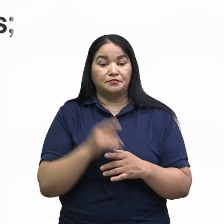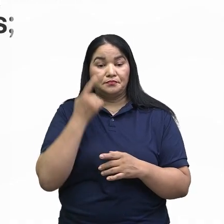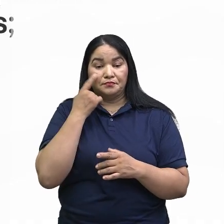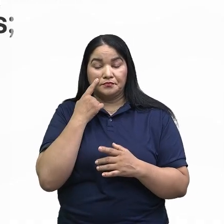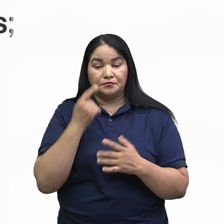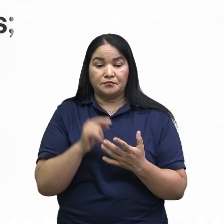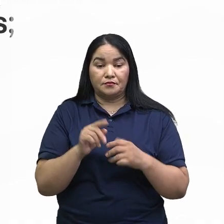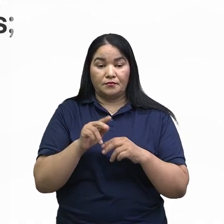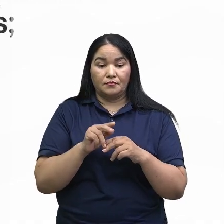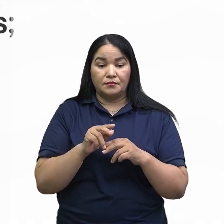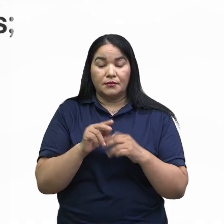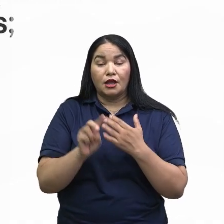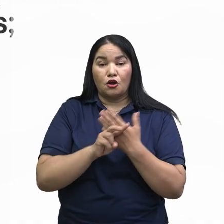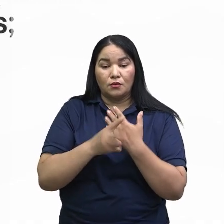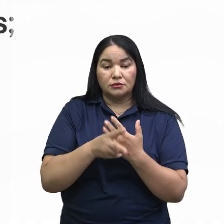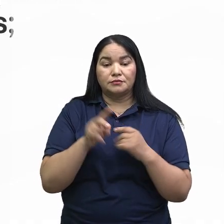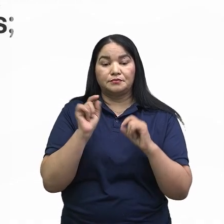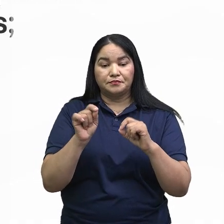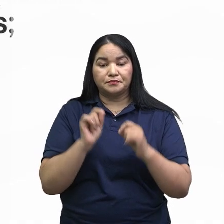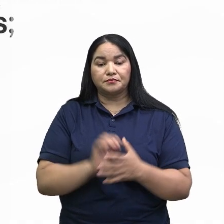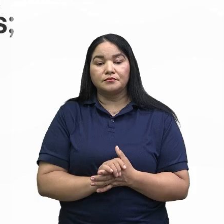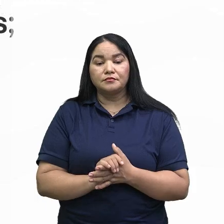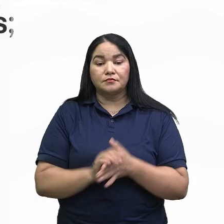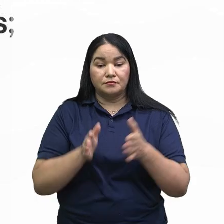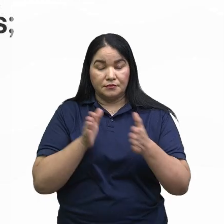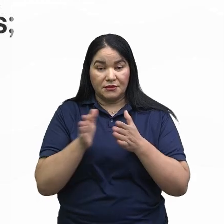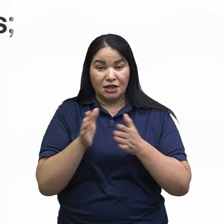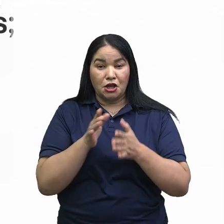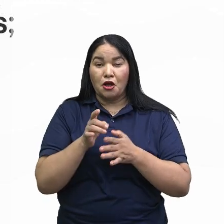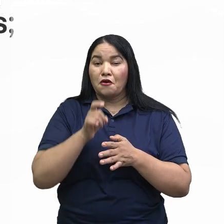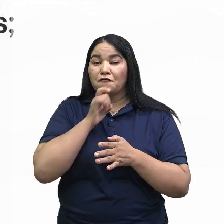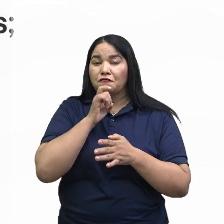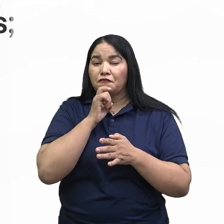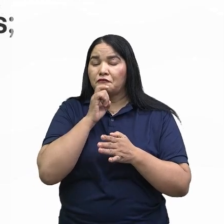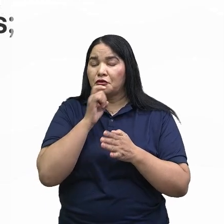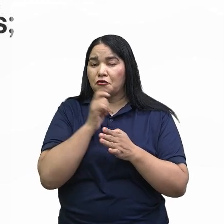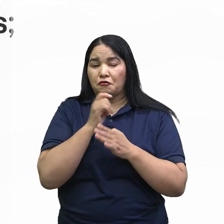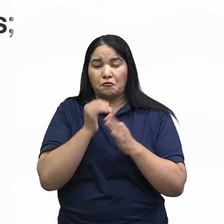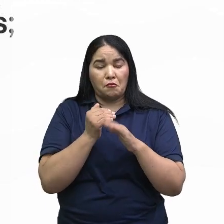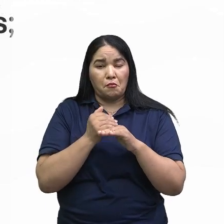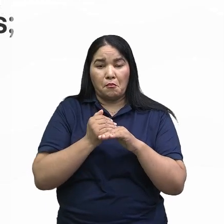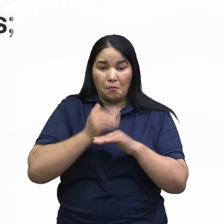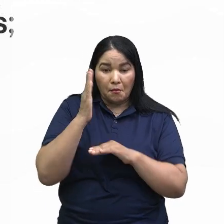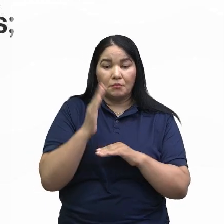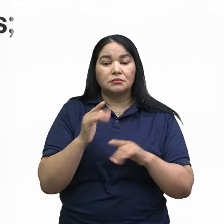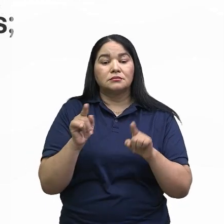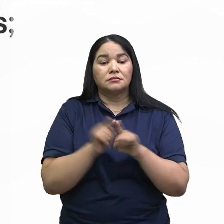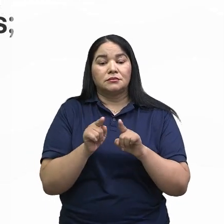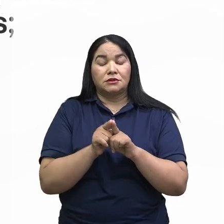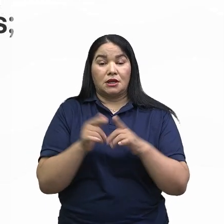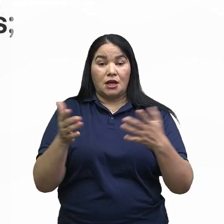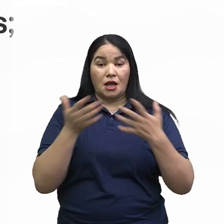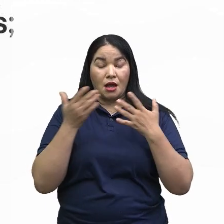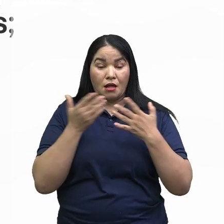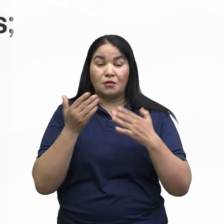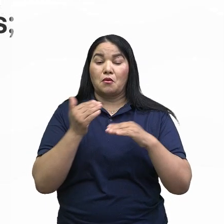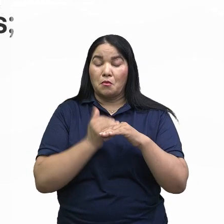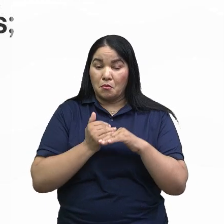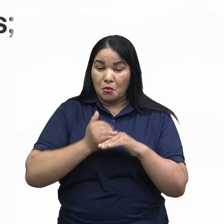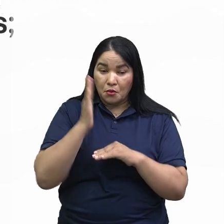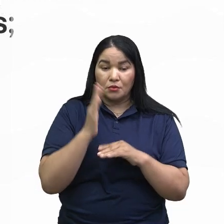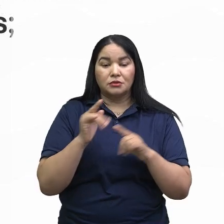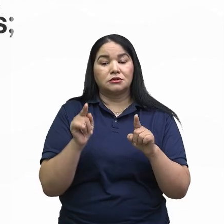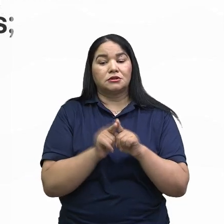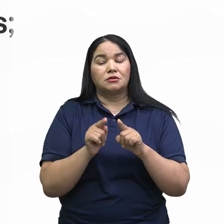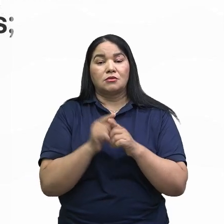consequências do aquecimento global está relacionado com períodos de frio muito intenso, calor exacerbado e